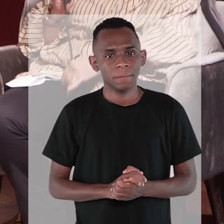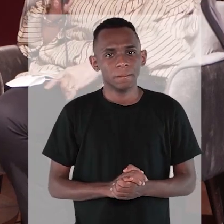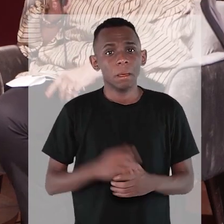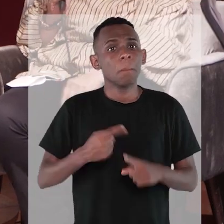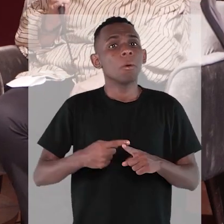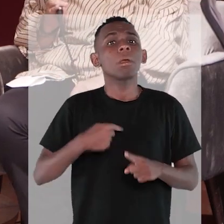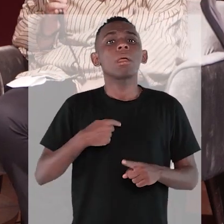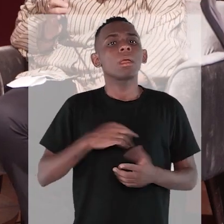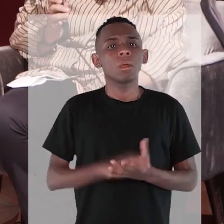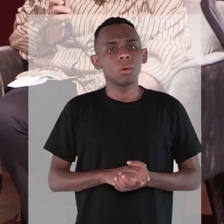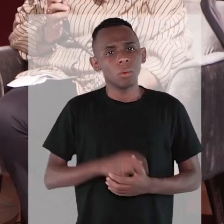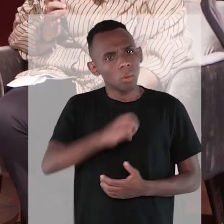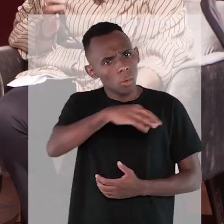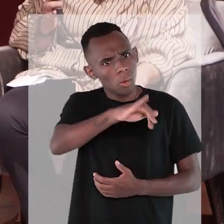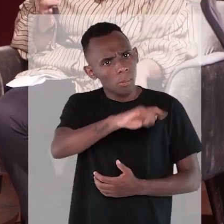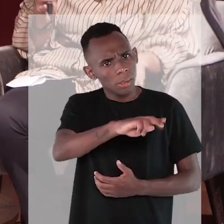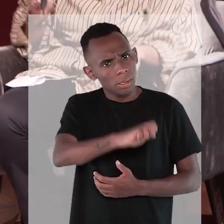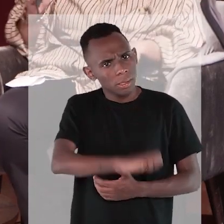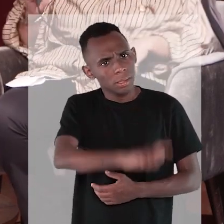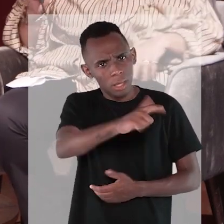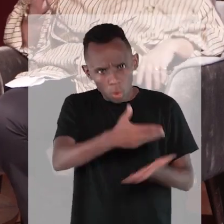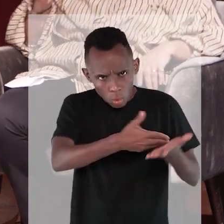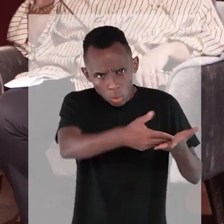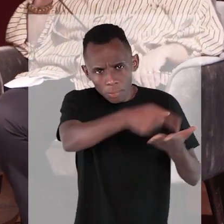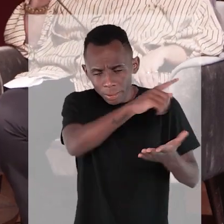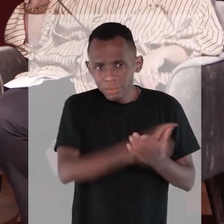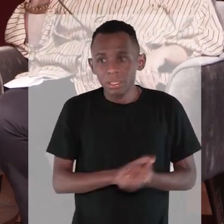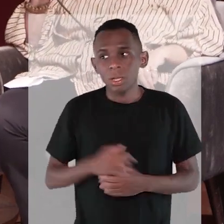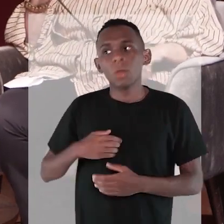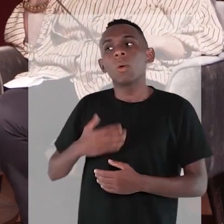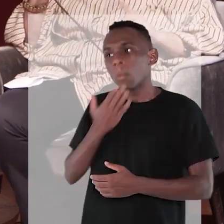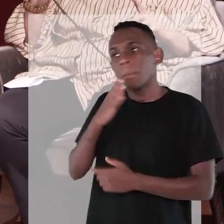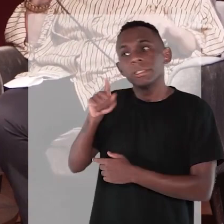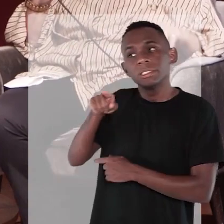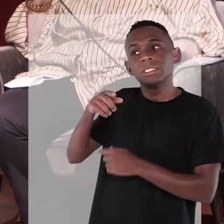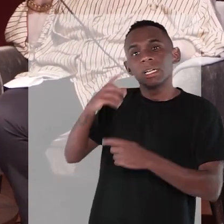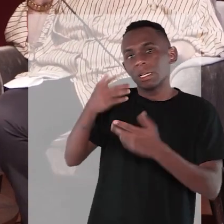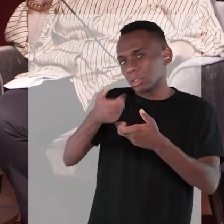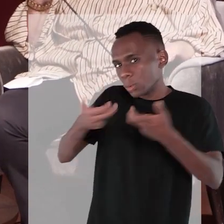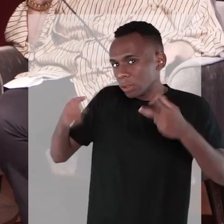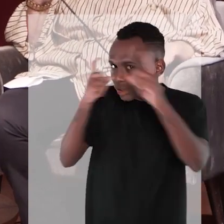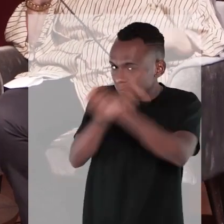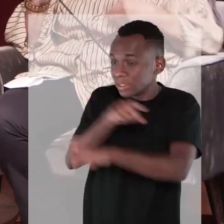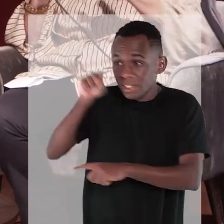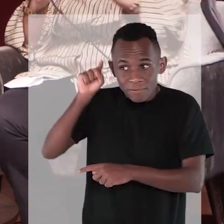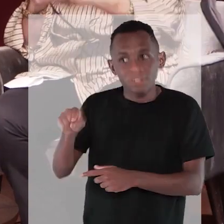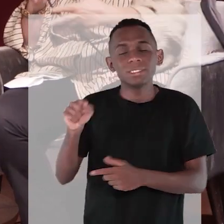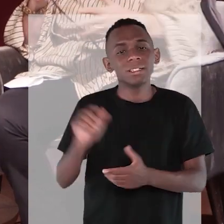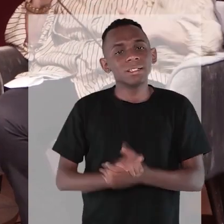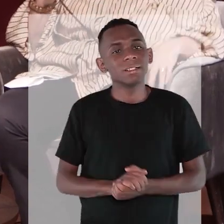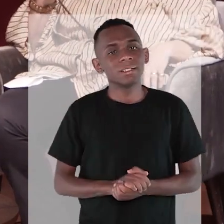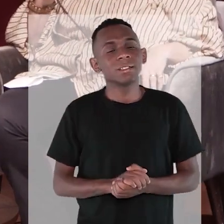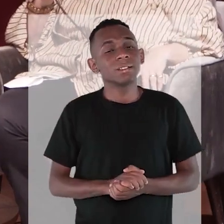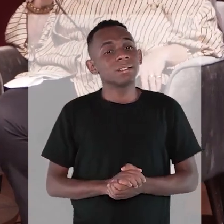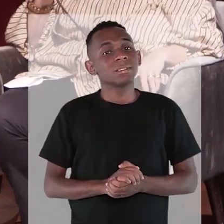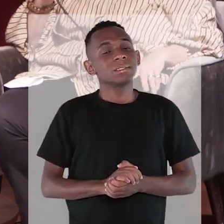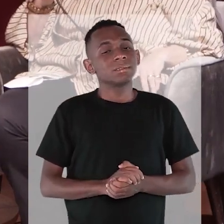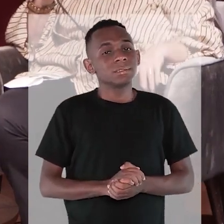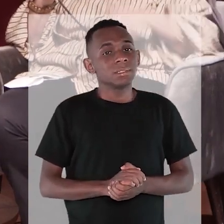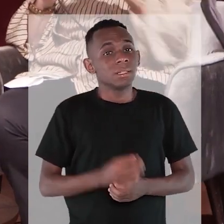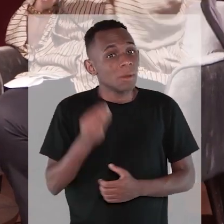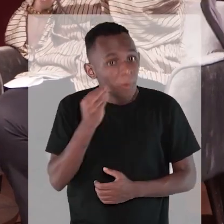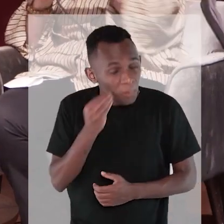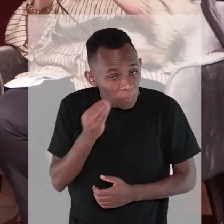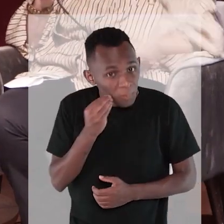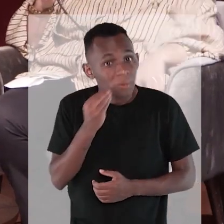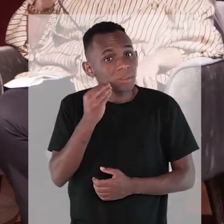Manda o Miquel falar. Não, eu te prometi que as coisas difíceis eram para você. Então, falar não, primeiro senhor, é sempre mais difícil. Você podia ser gentil com as moças,